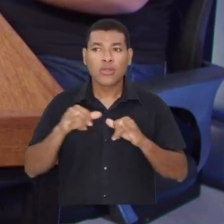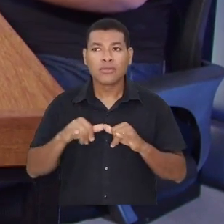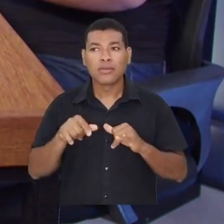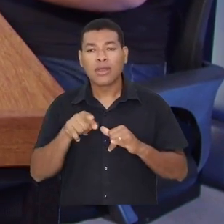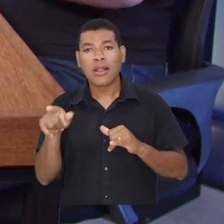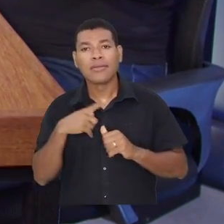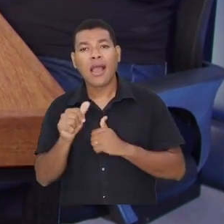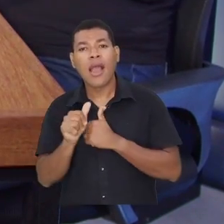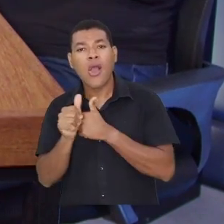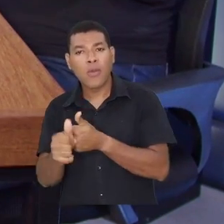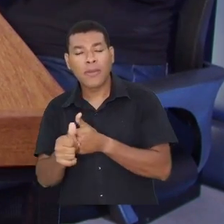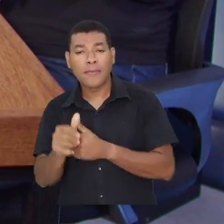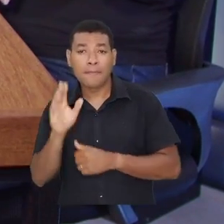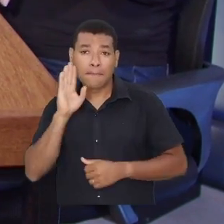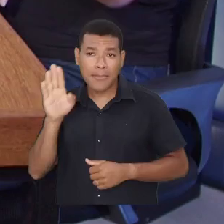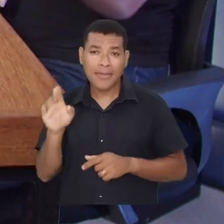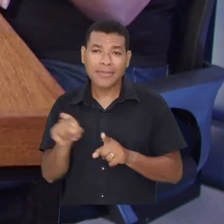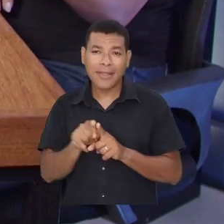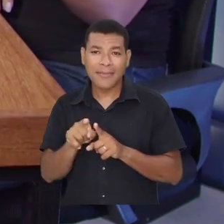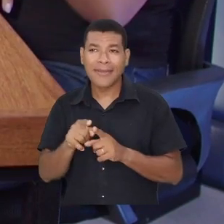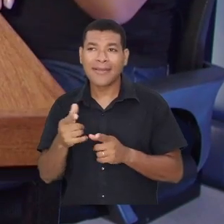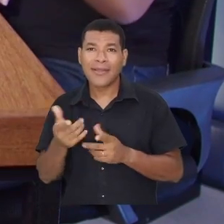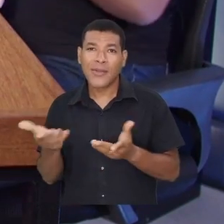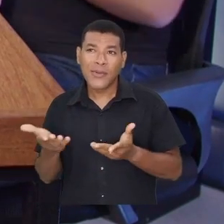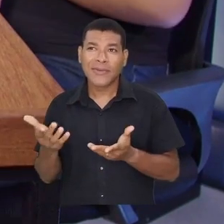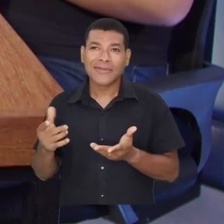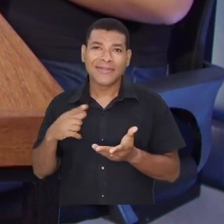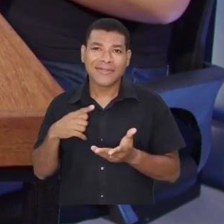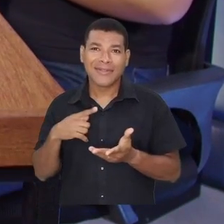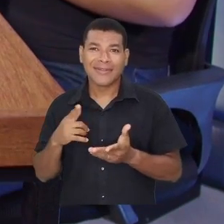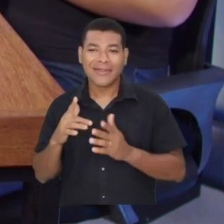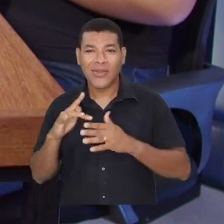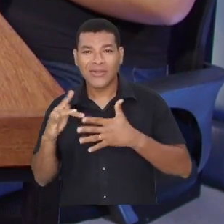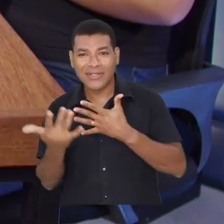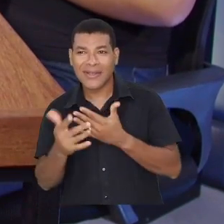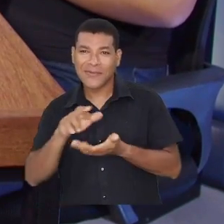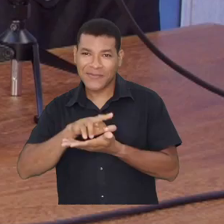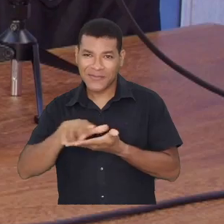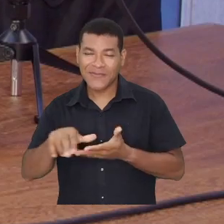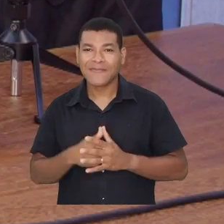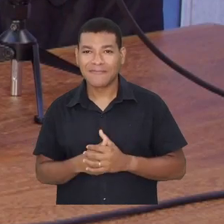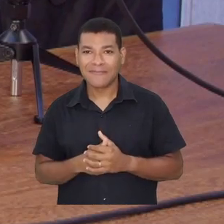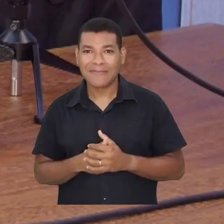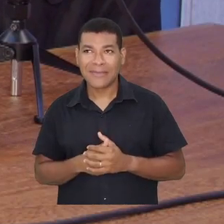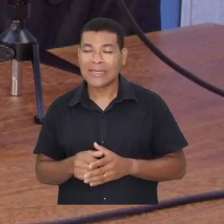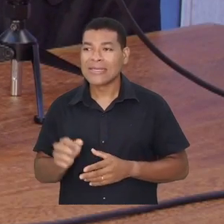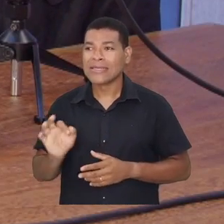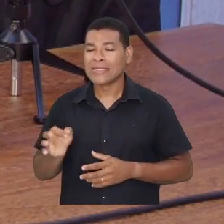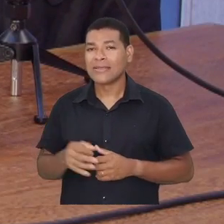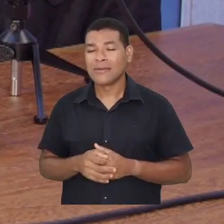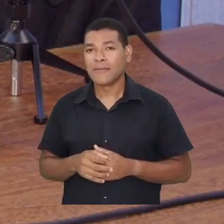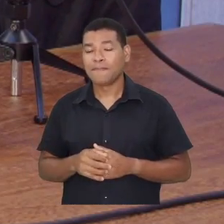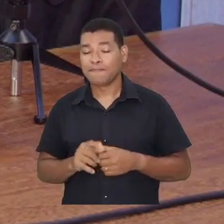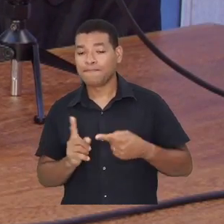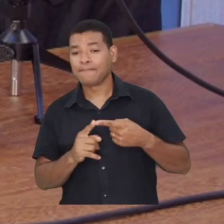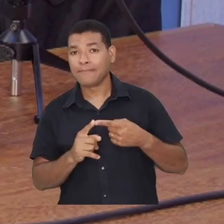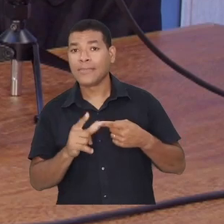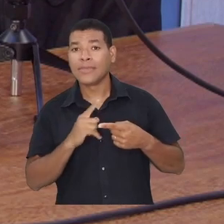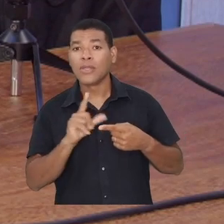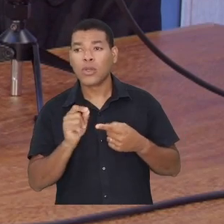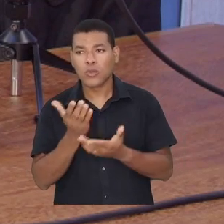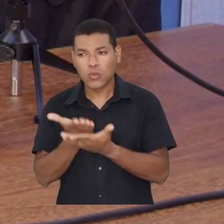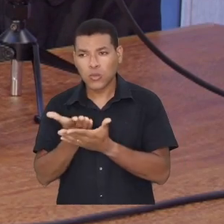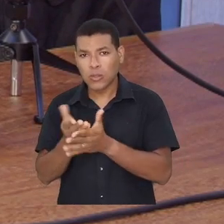elas têm acompanhado. Sobretudo até em redes sociais, especificamente, né? Sim, bom, primeiramente, tem